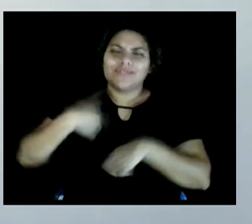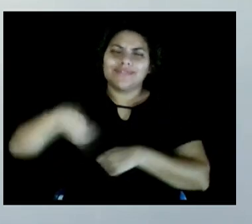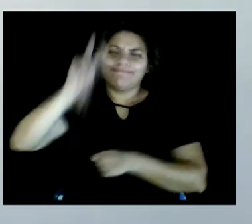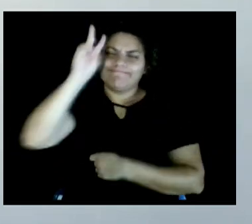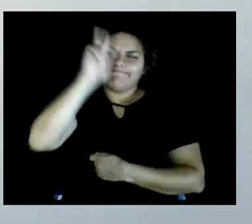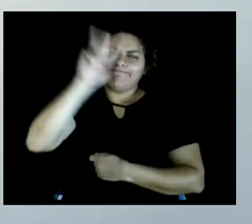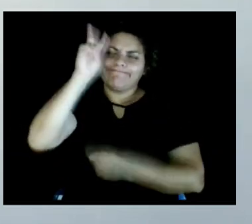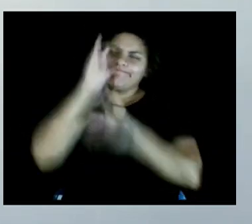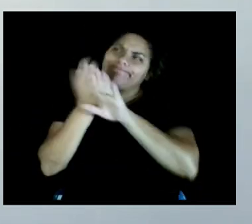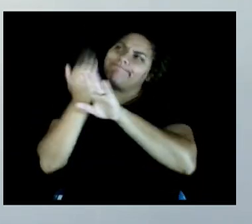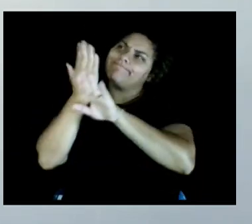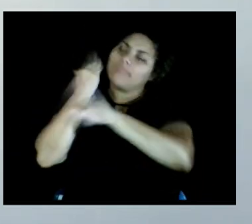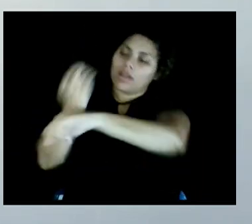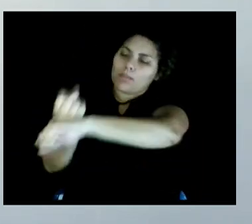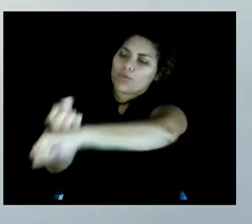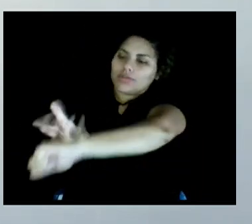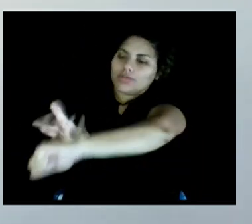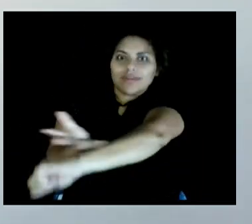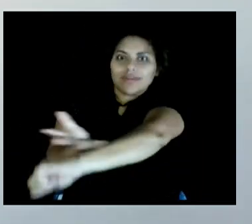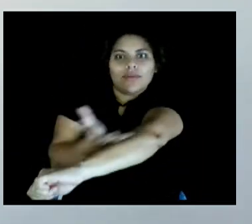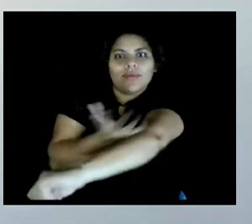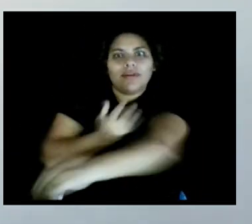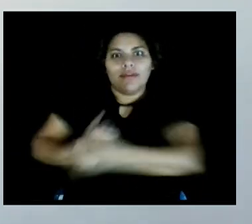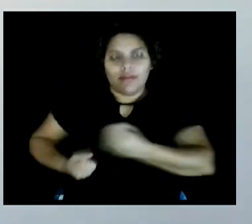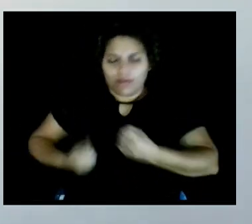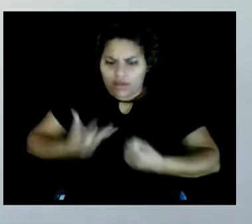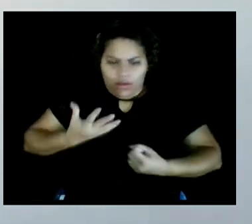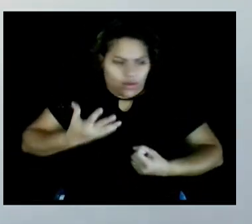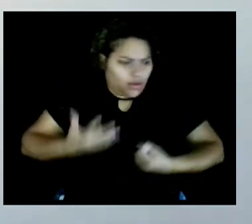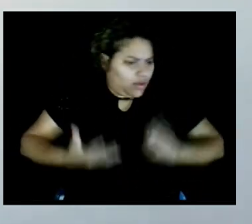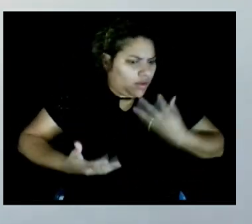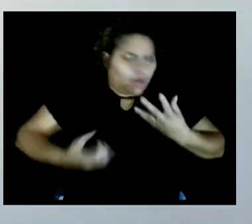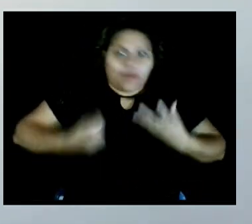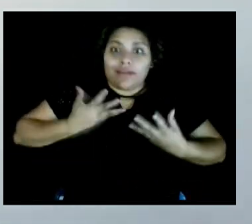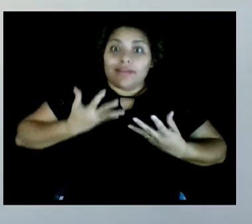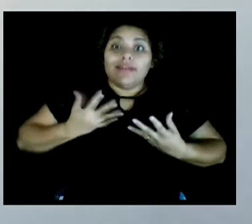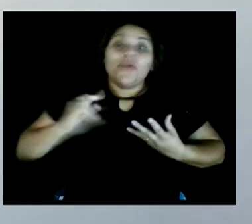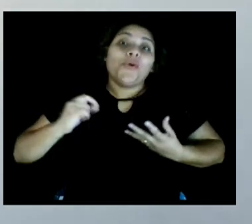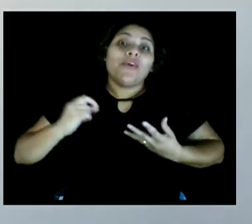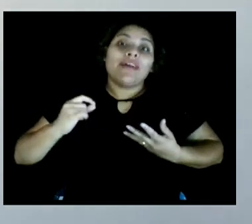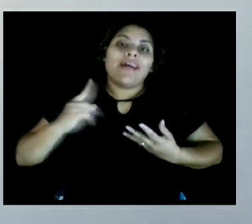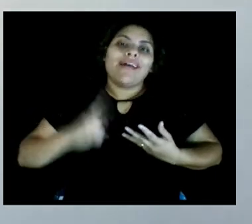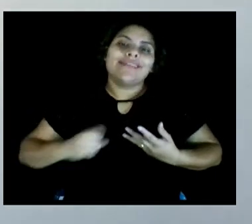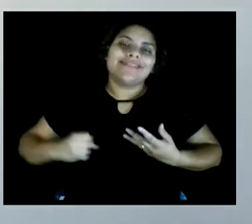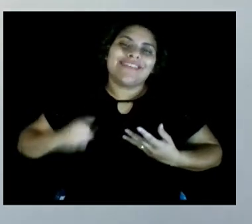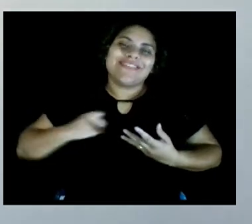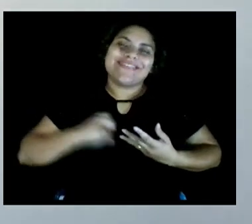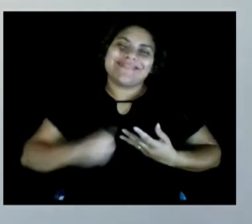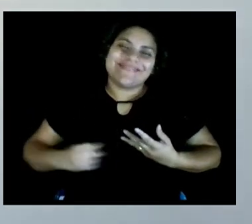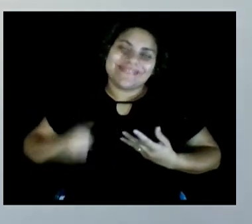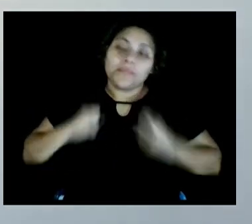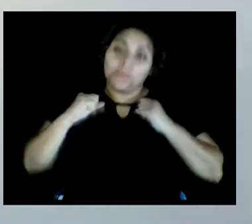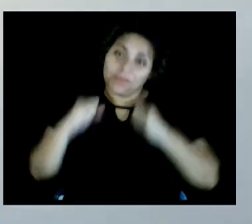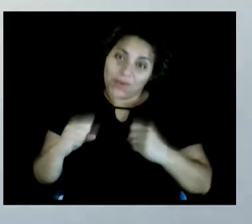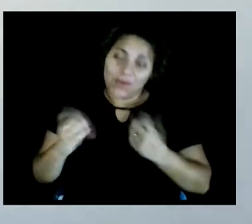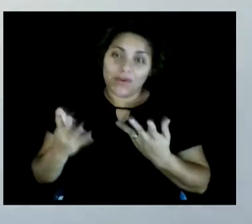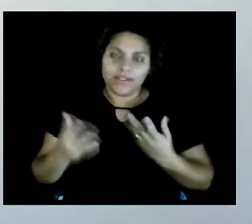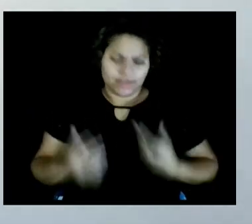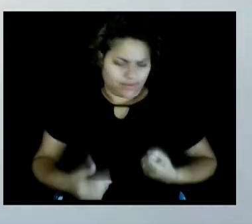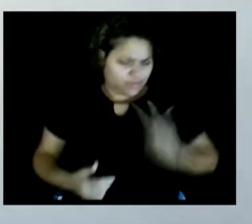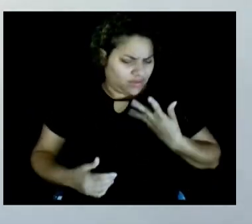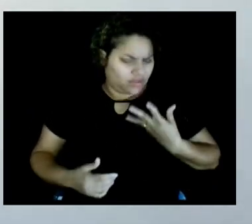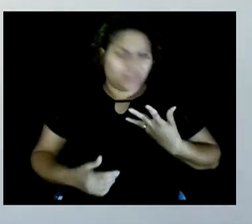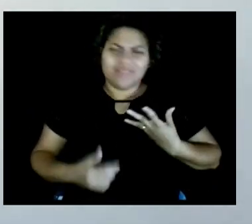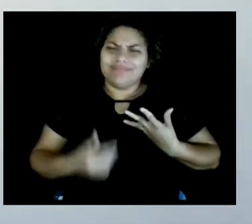são despertadas. Então, uma delas é a saudade, pode ser despertado a emoção da tristeza,